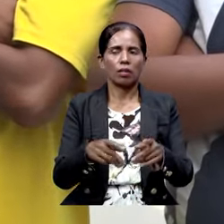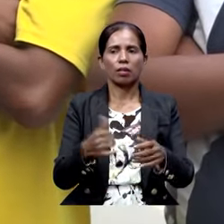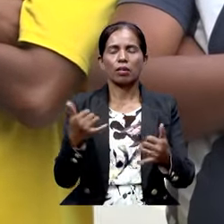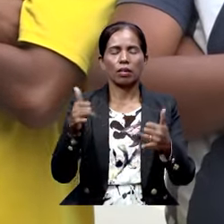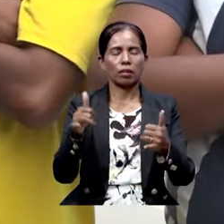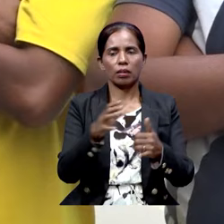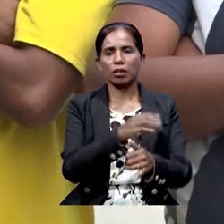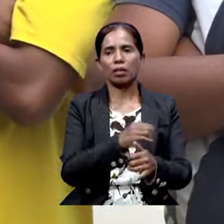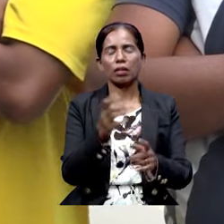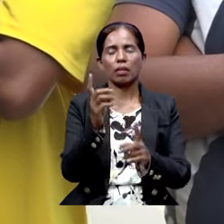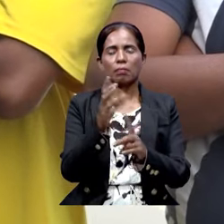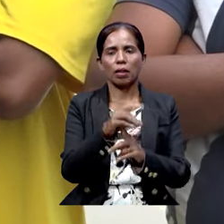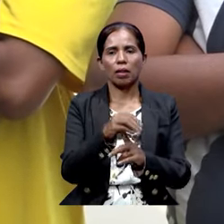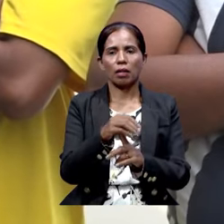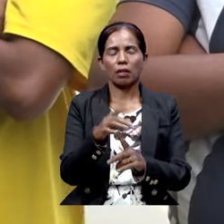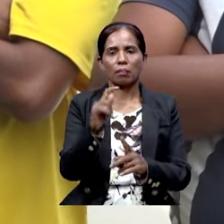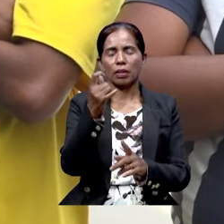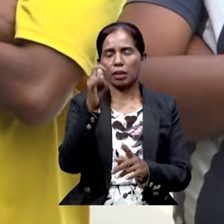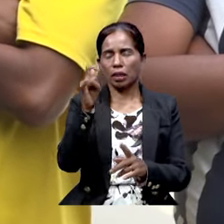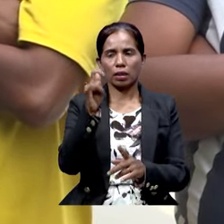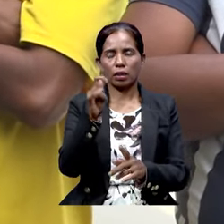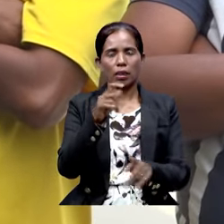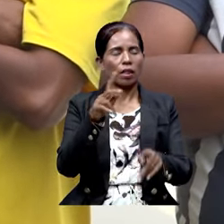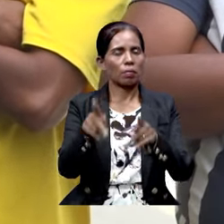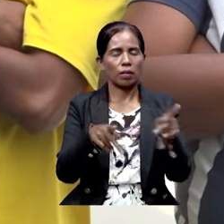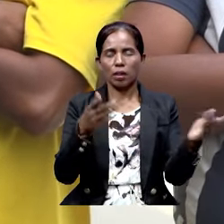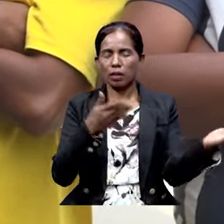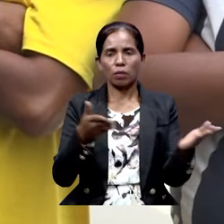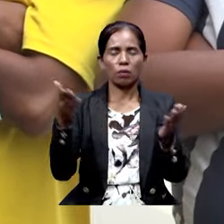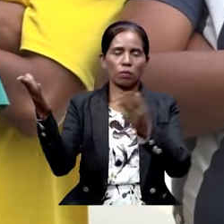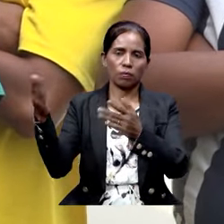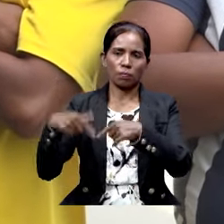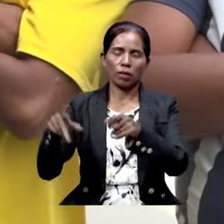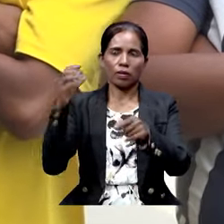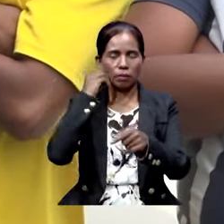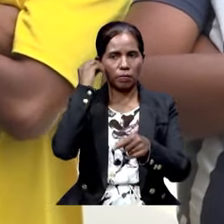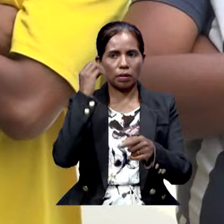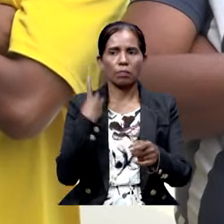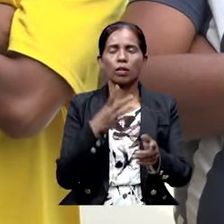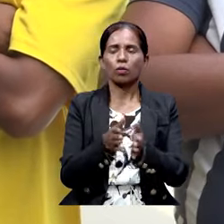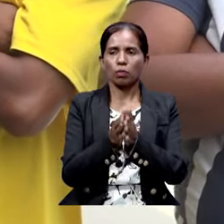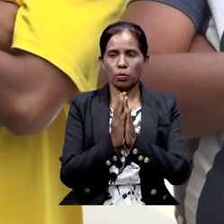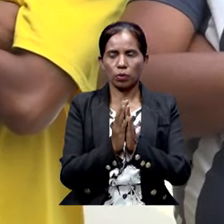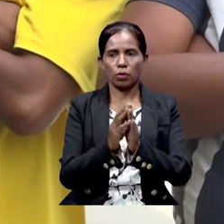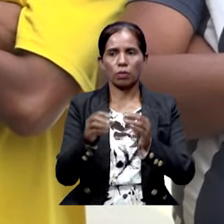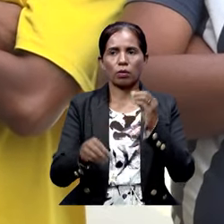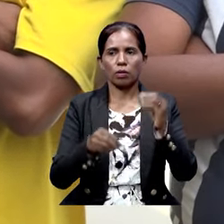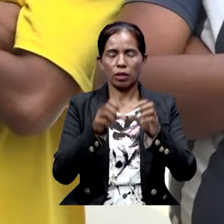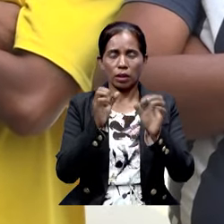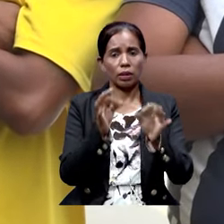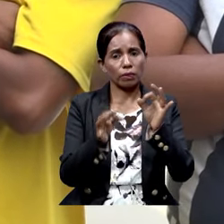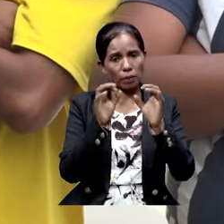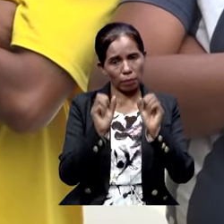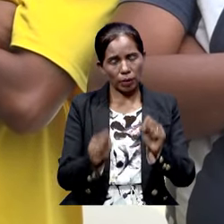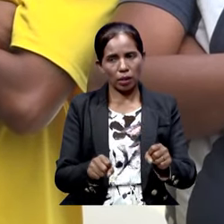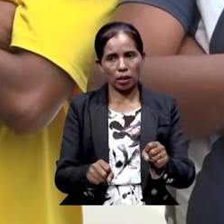nunca já terá elemento no mesmo dia, também se penumpando e ser louro outro dia. É bem, a minha cara, a tu uso com a minha cara,